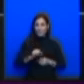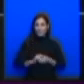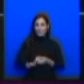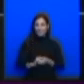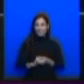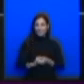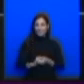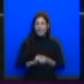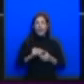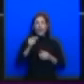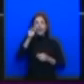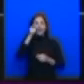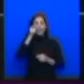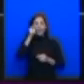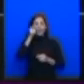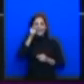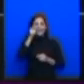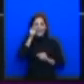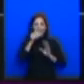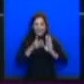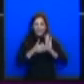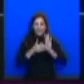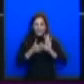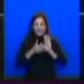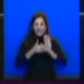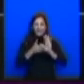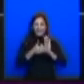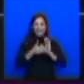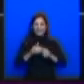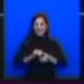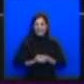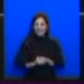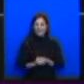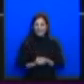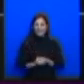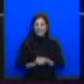18. Confira direitinho a sua aposta.